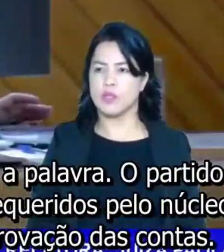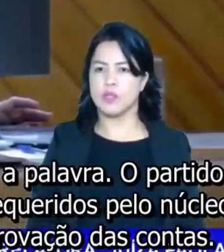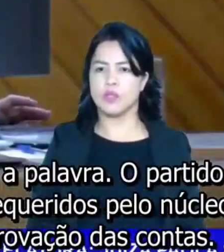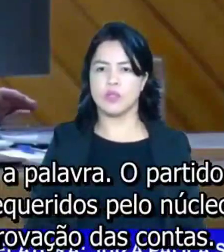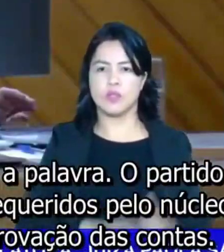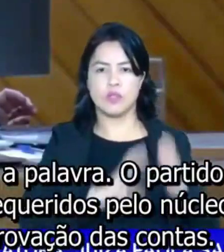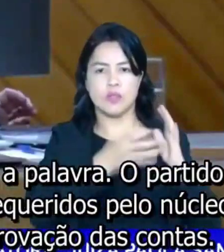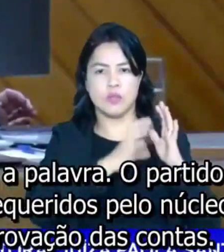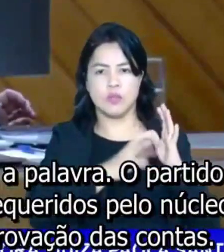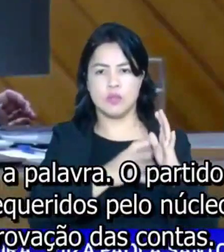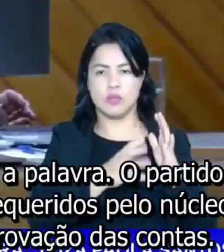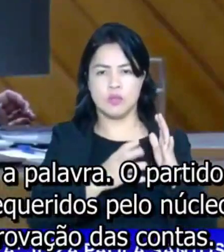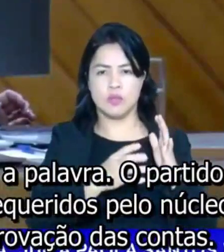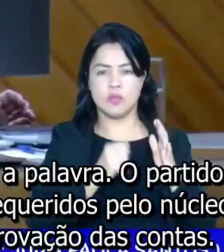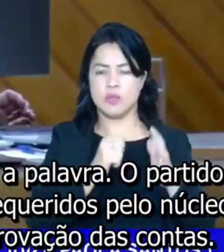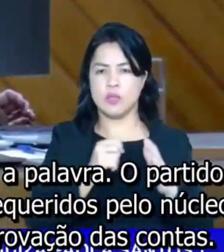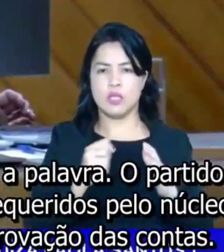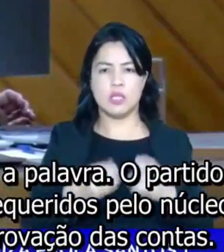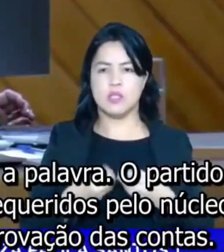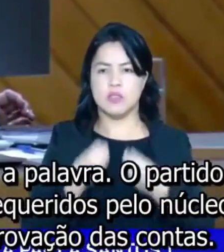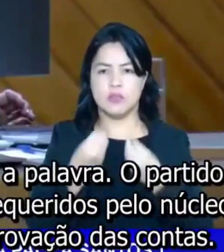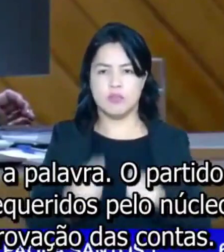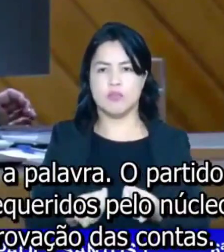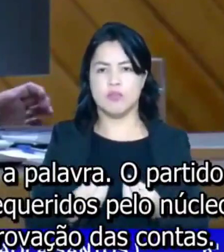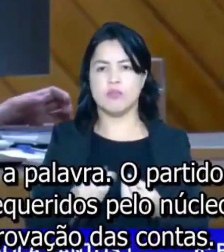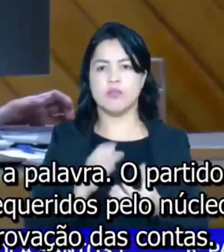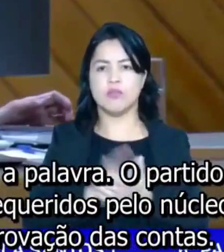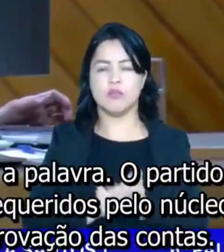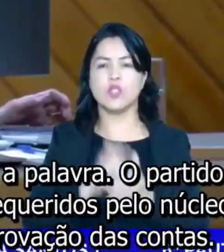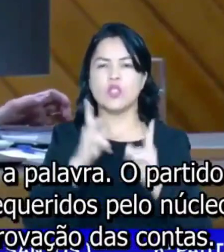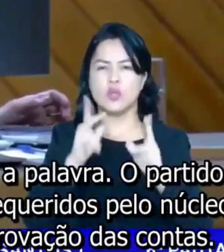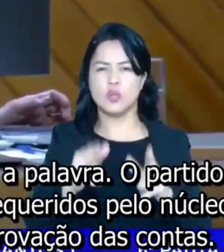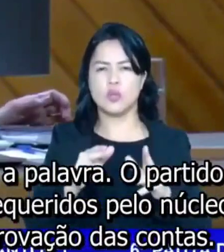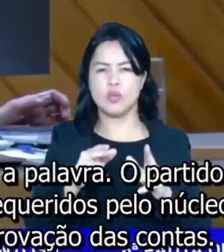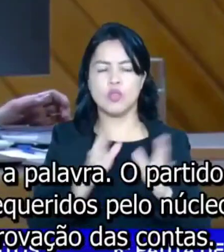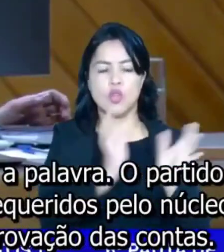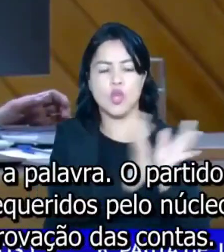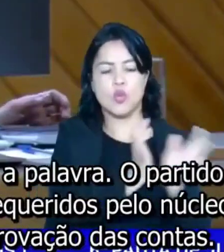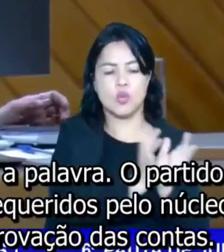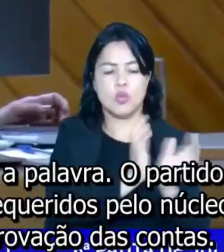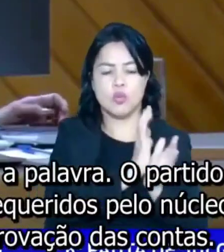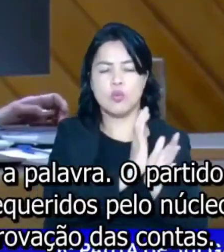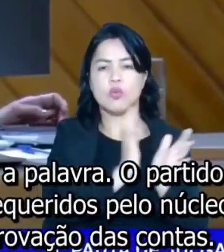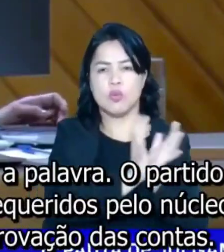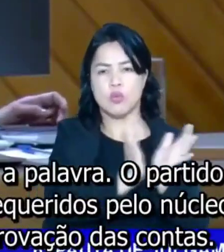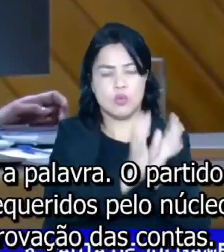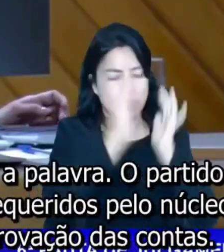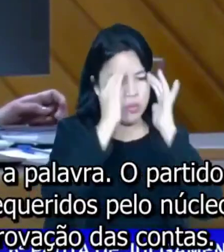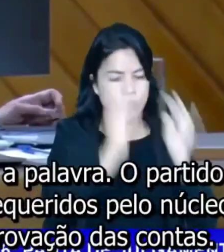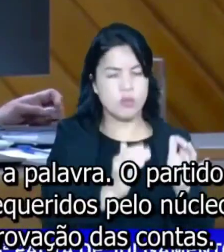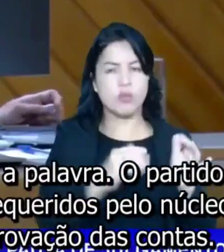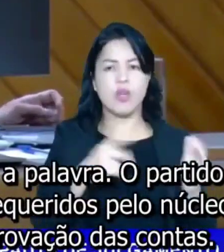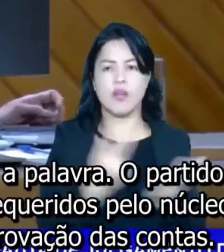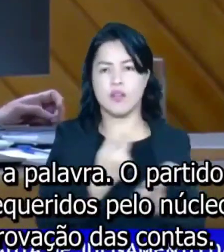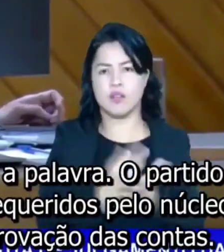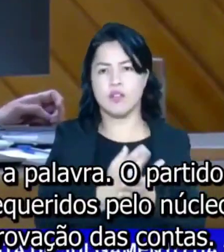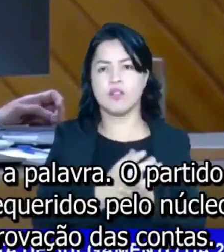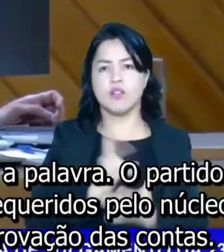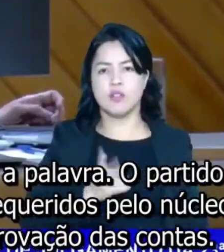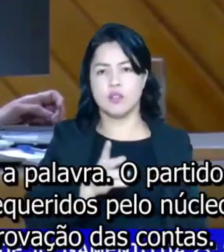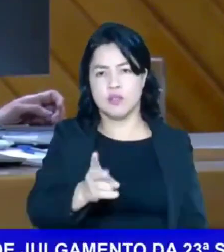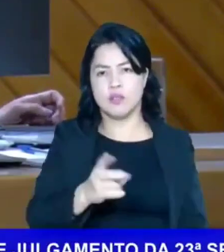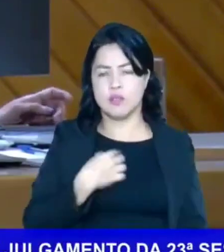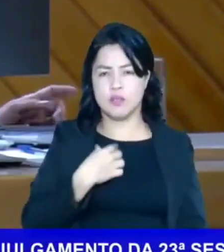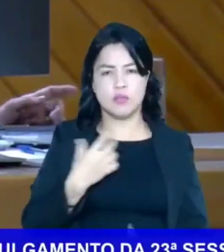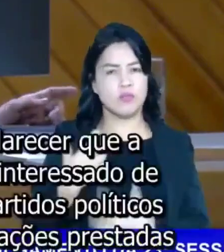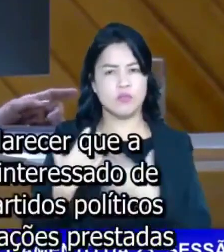A sua mesa, doutora Paola, fazendo a leitura na tela de seu computador. Então, as falhas elas permaneceram e conduziram à desaprovação